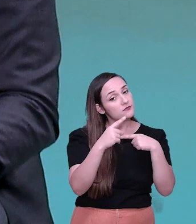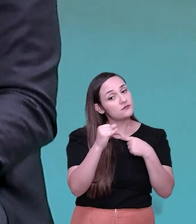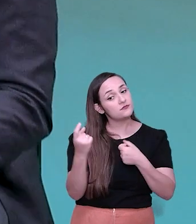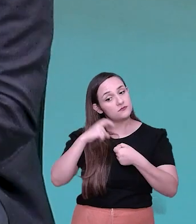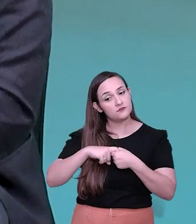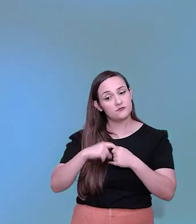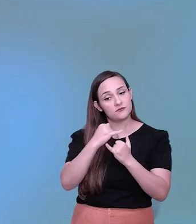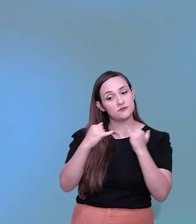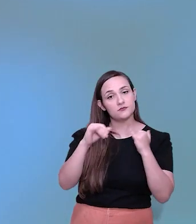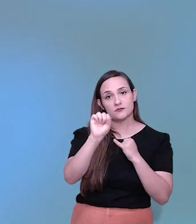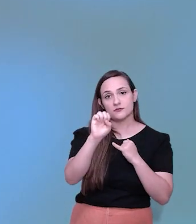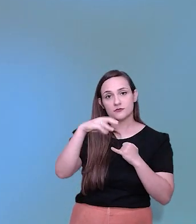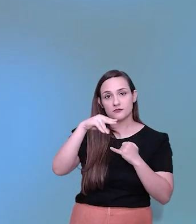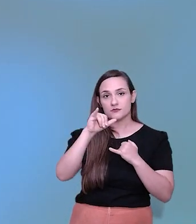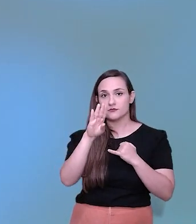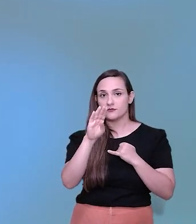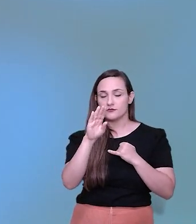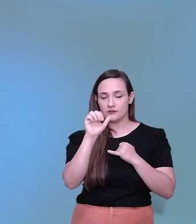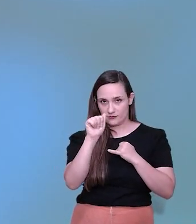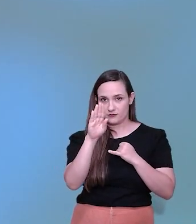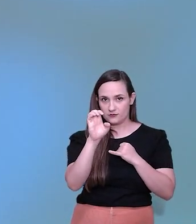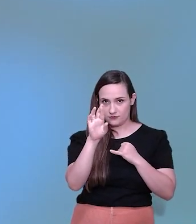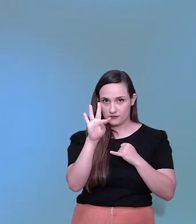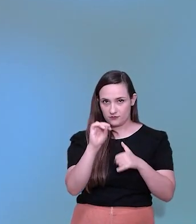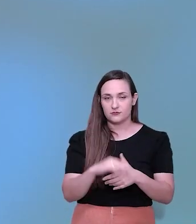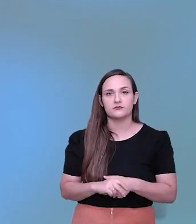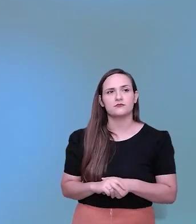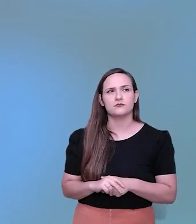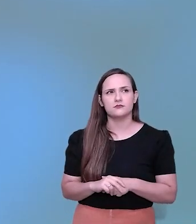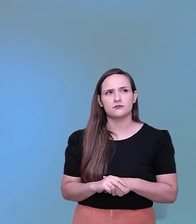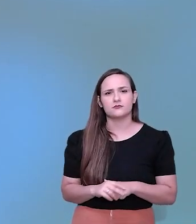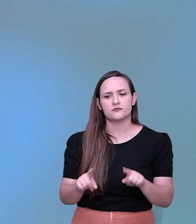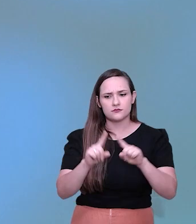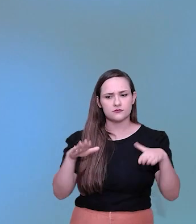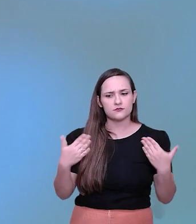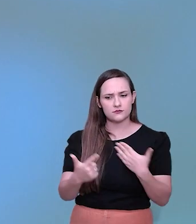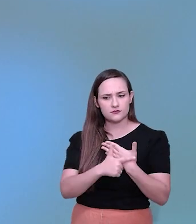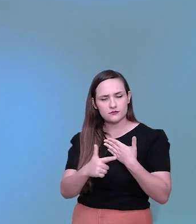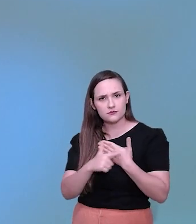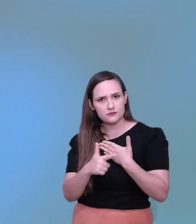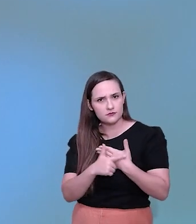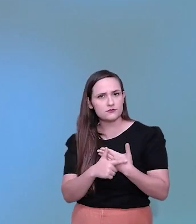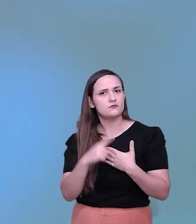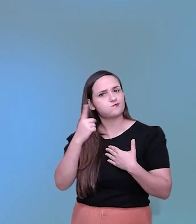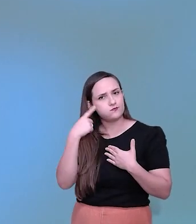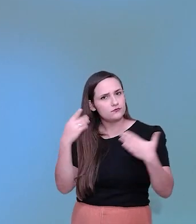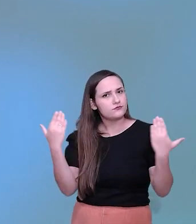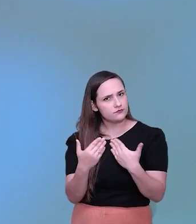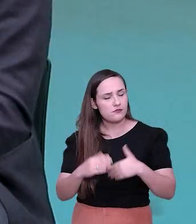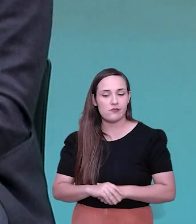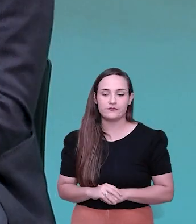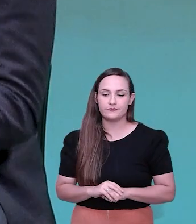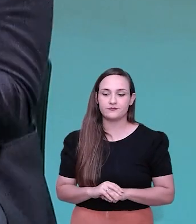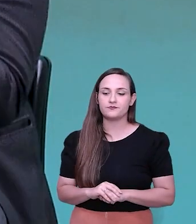ao semiaberto novamente. Entendi. E qual que é o papel do advogado, né, da advocacia na concessão dessas saidinhas